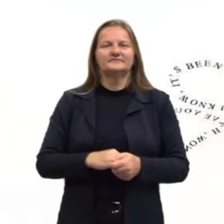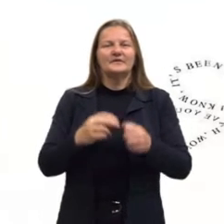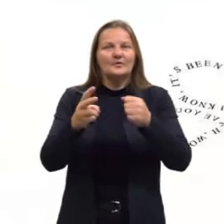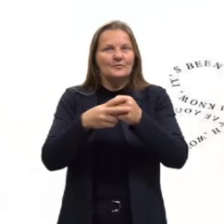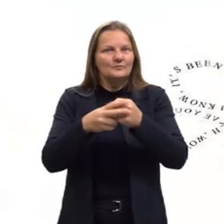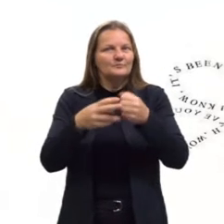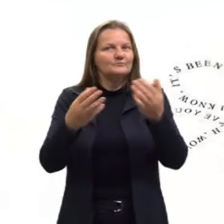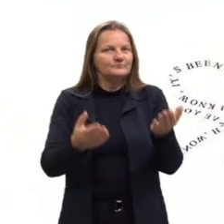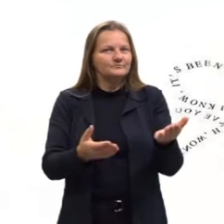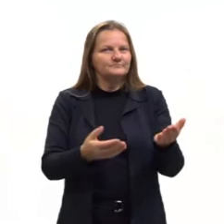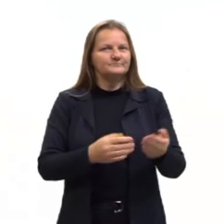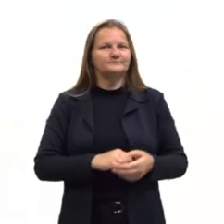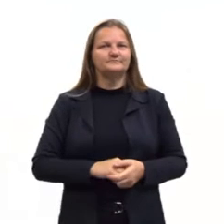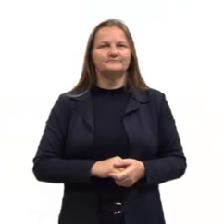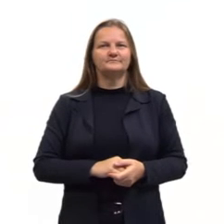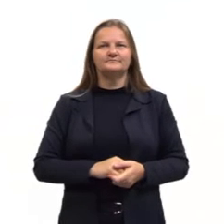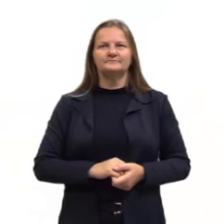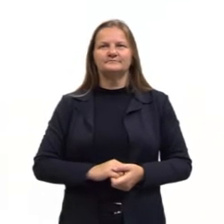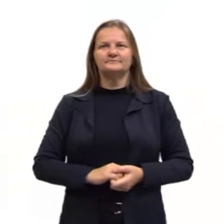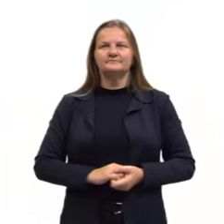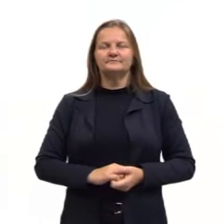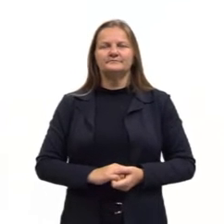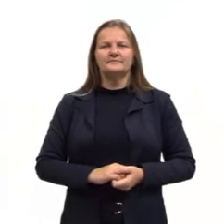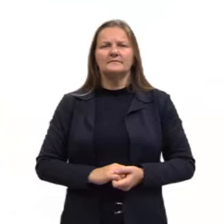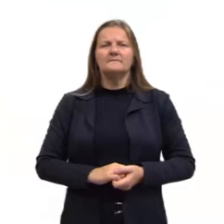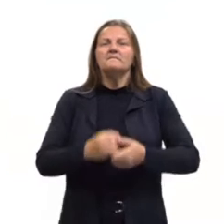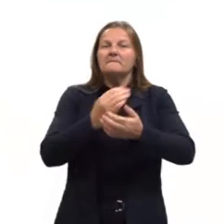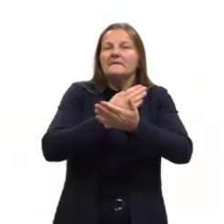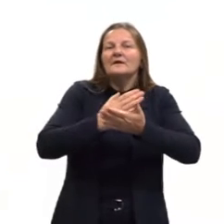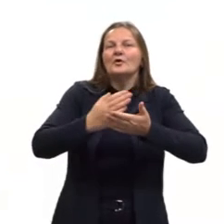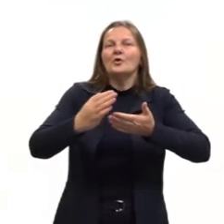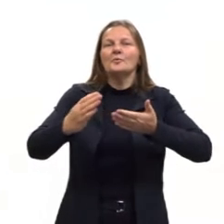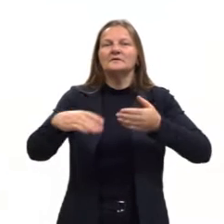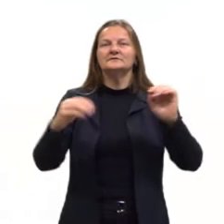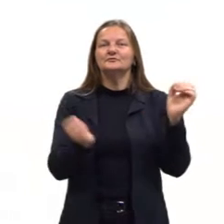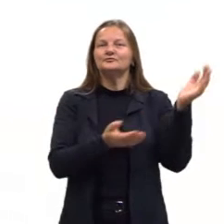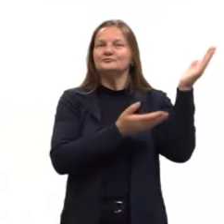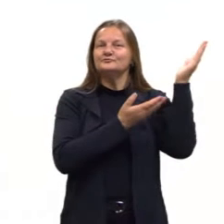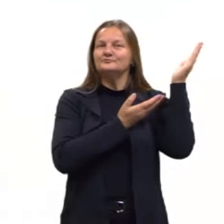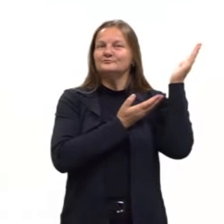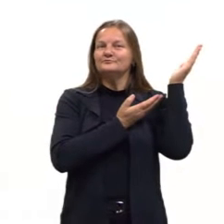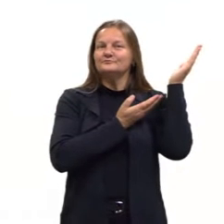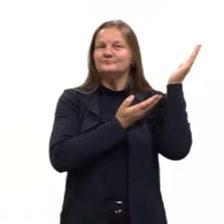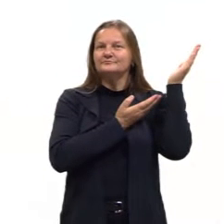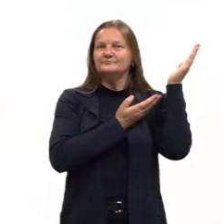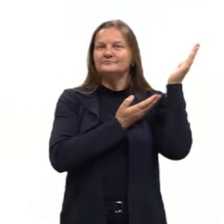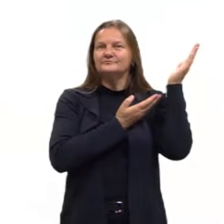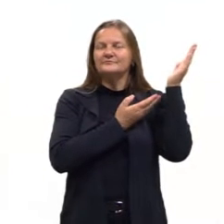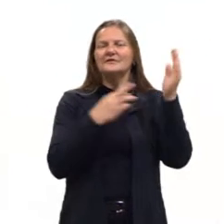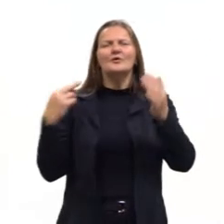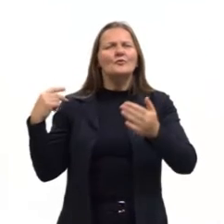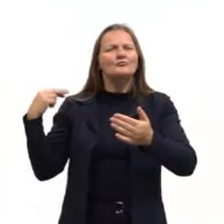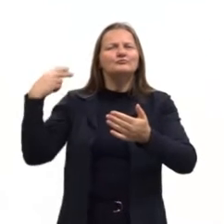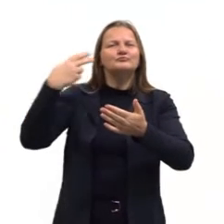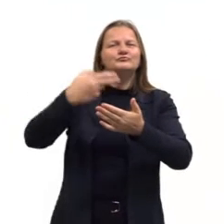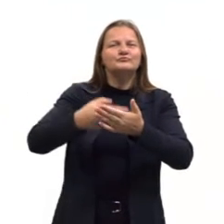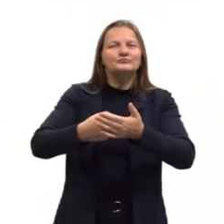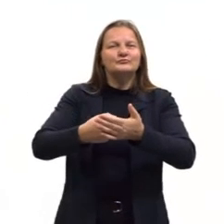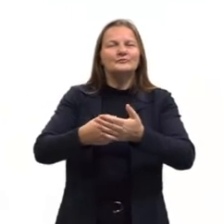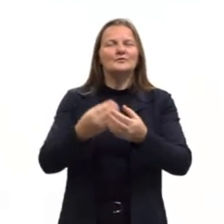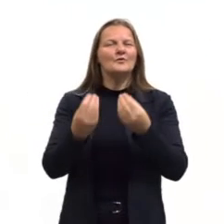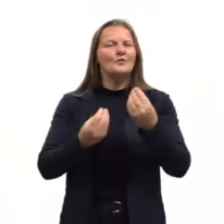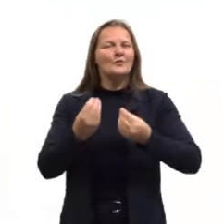ok bom então aqui eu faço uma uma retomada